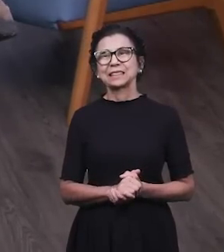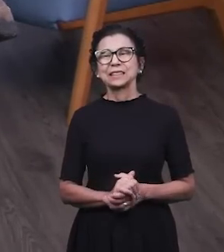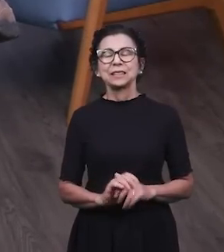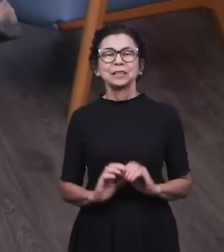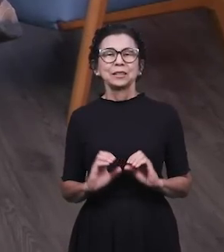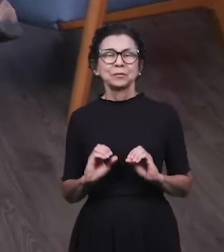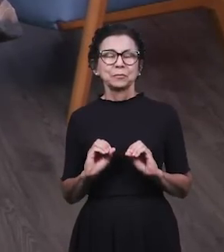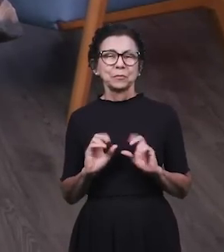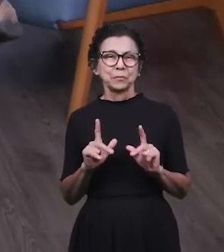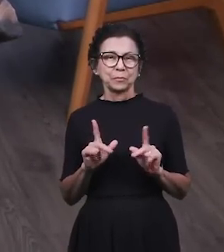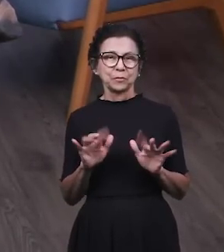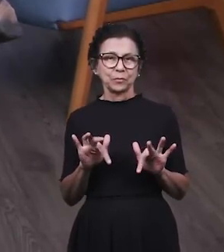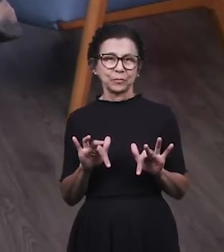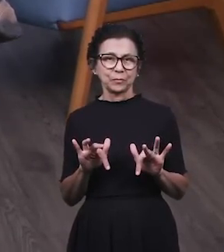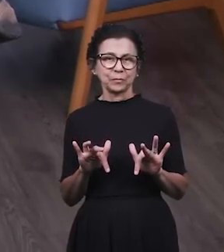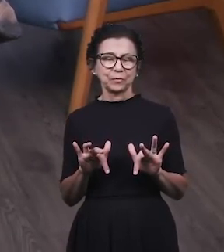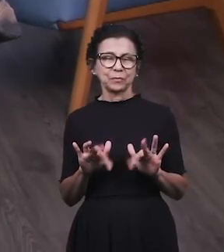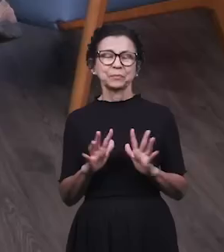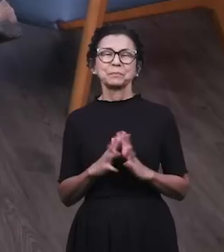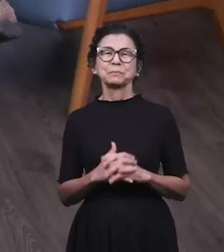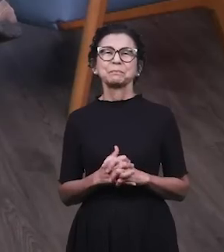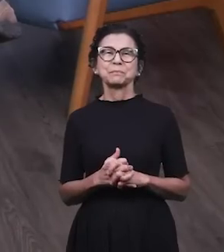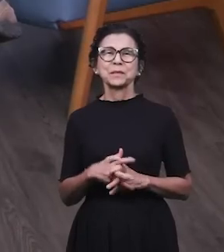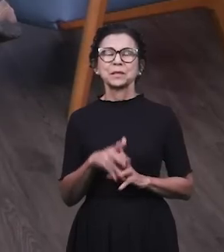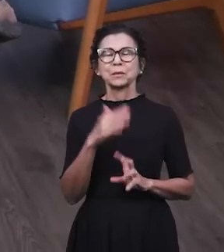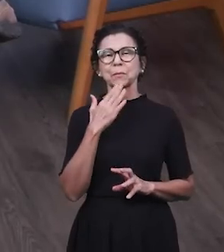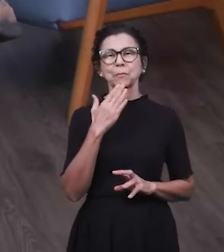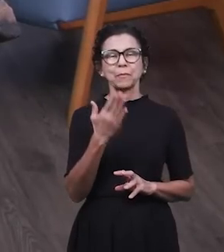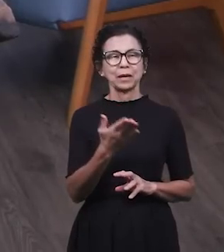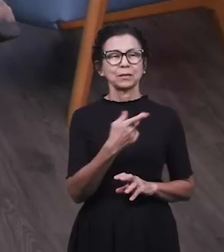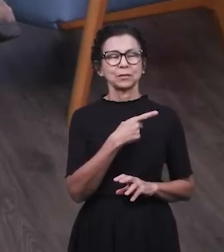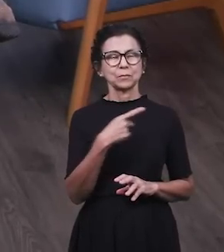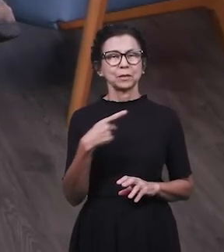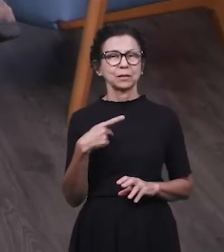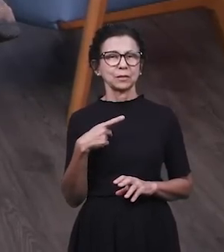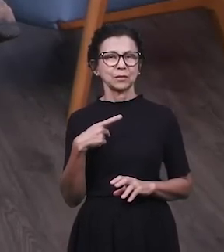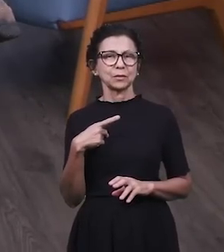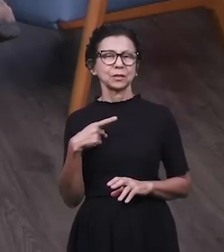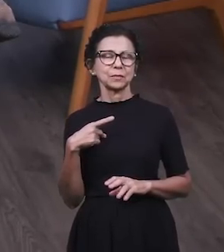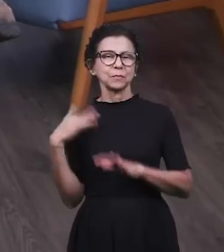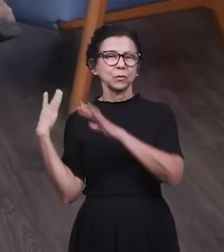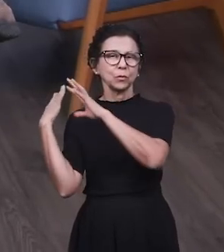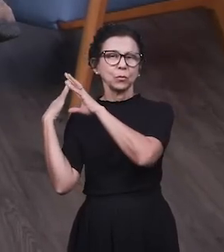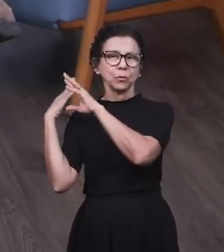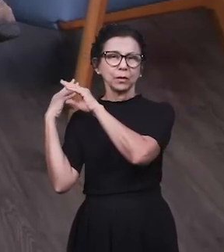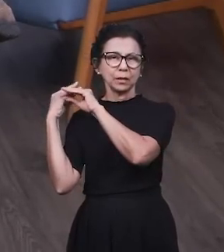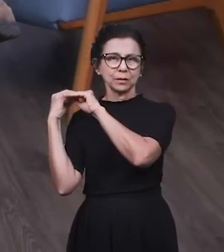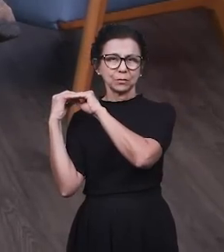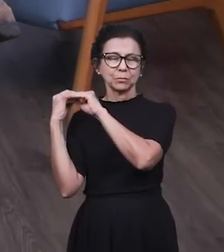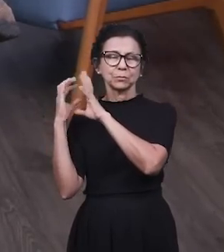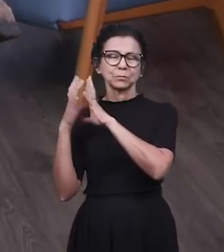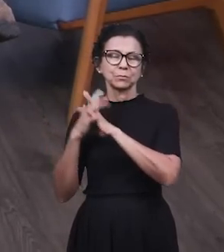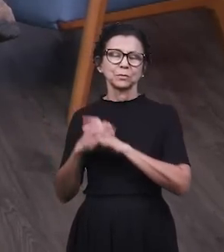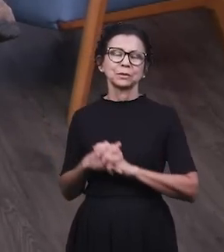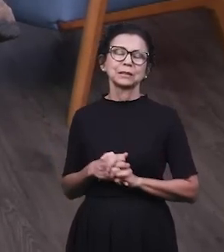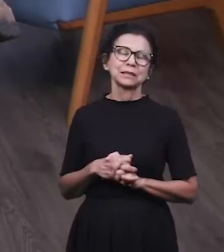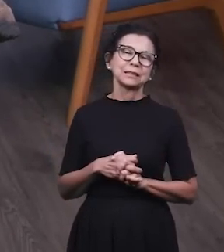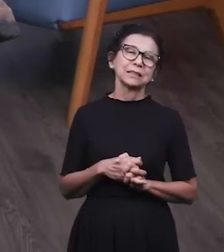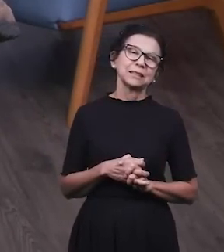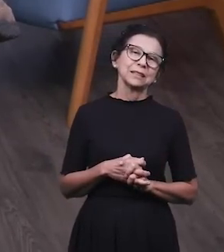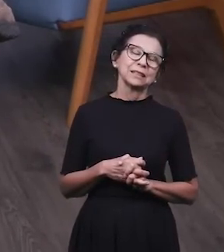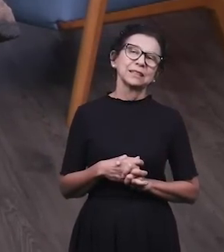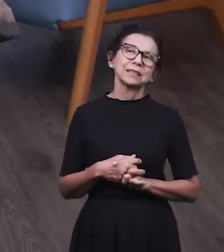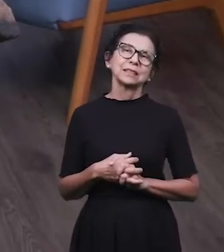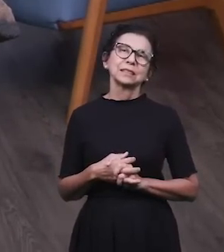cronograma que tem que ser atendido. Bom, sempre no final do programa, a gente pede a um dos pastores presentes para trazer uma palavra que